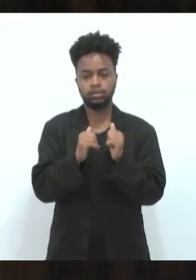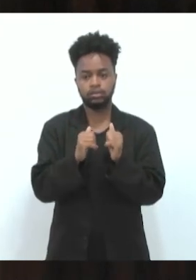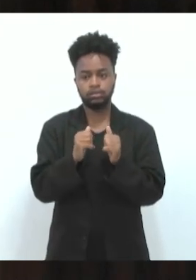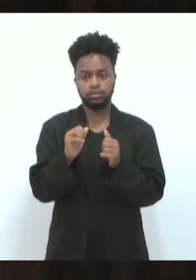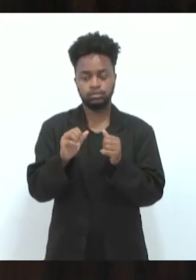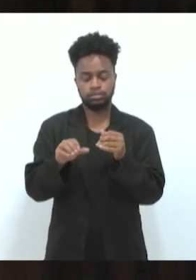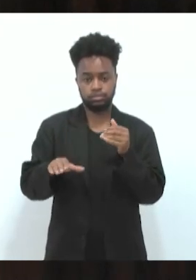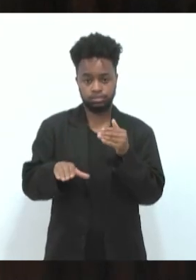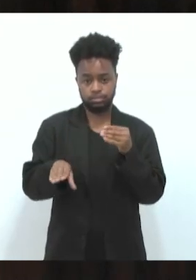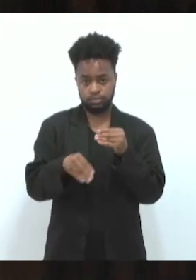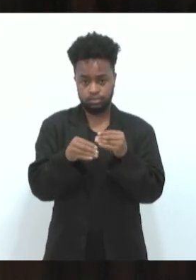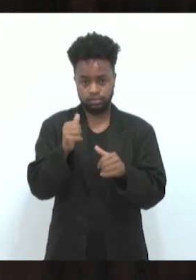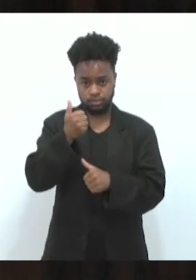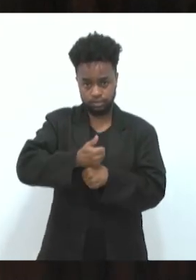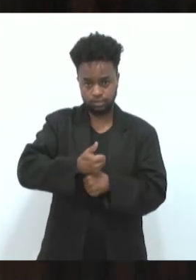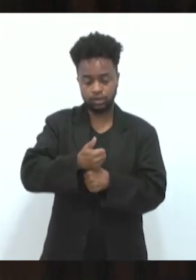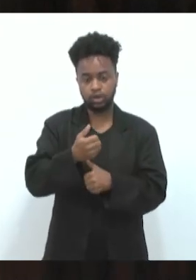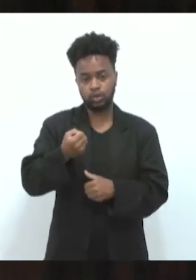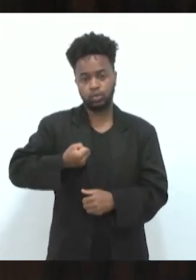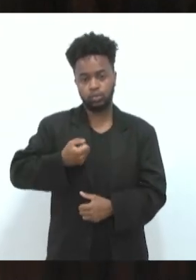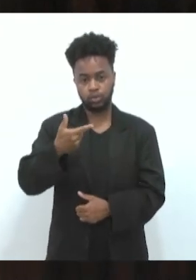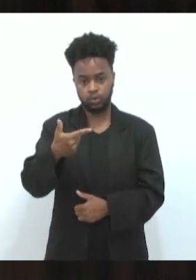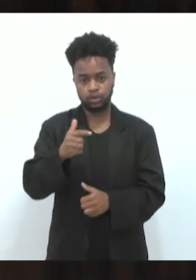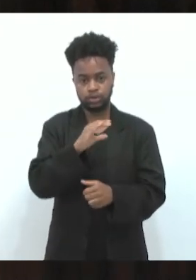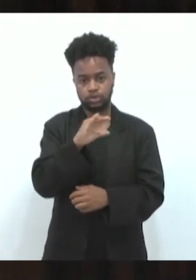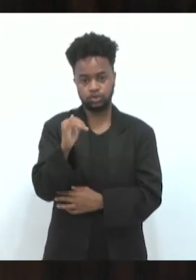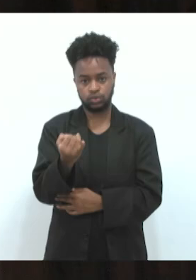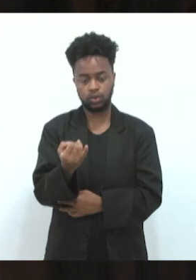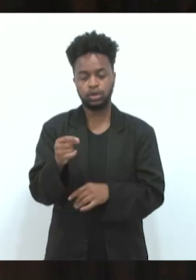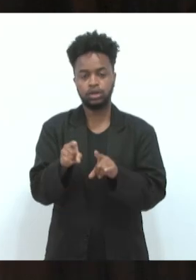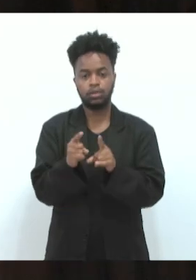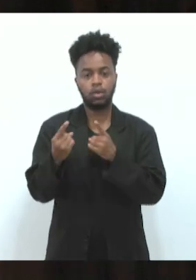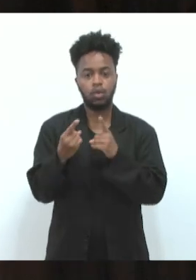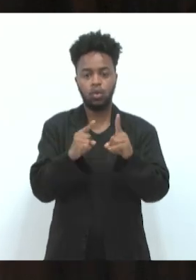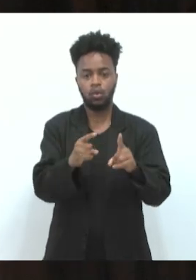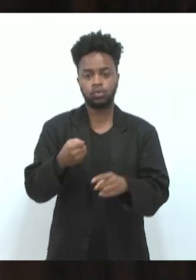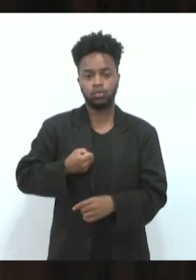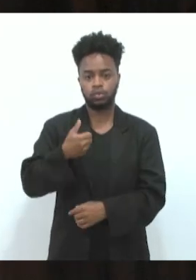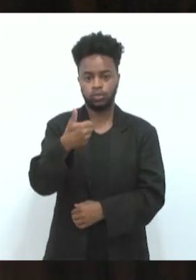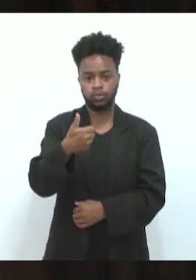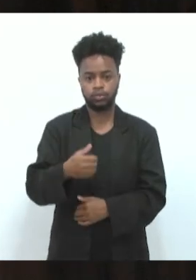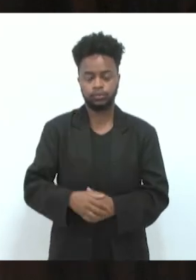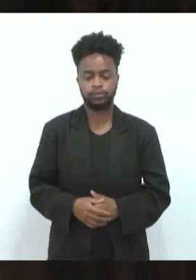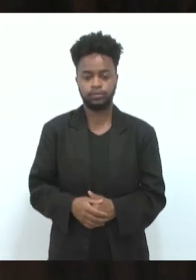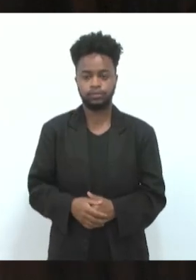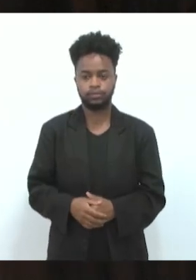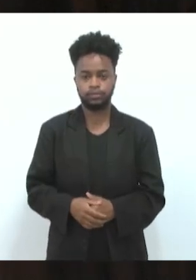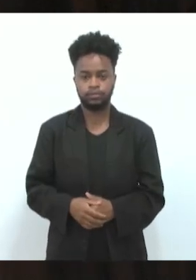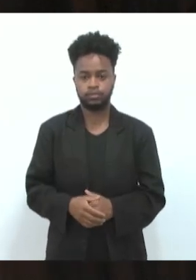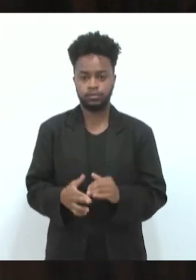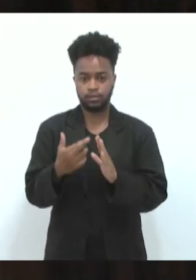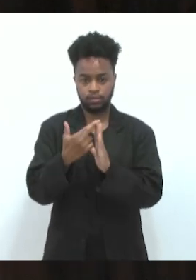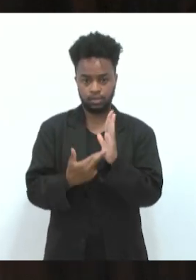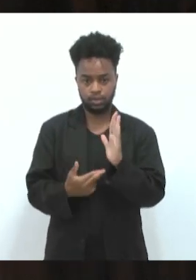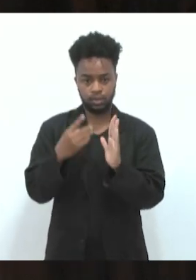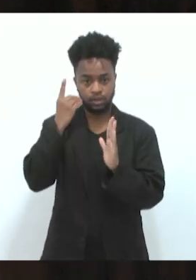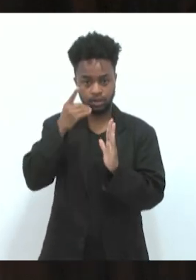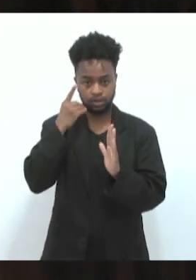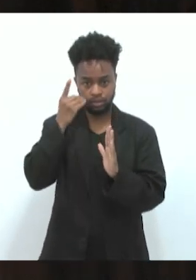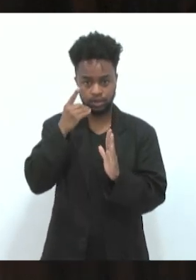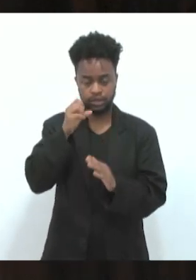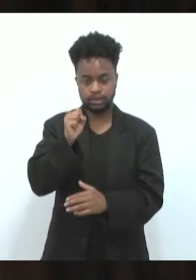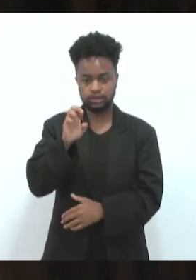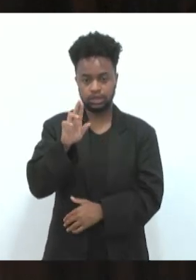número 2 da Comissão de Constituição e Justiça e contrário à emenda número 1. Relatores, deputados